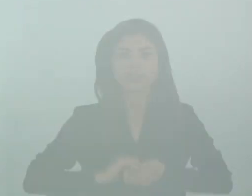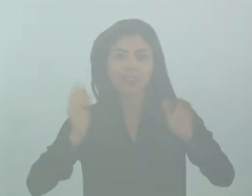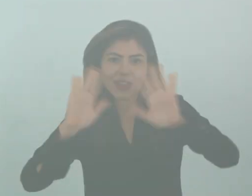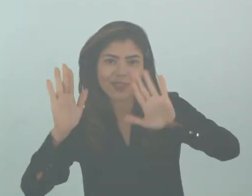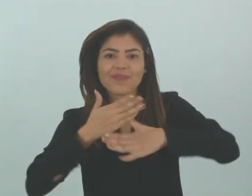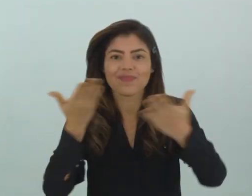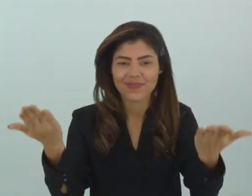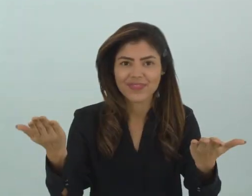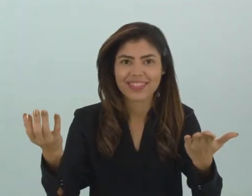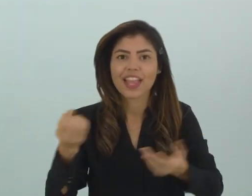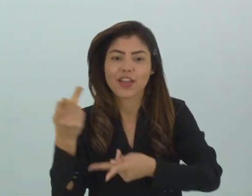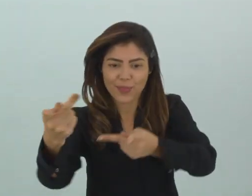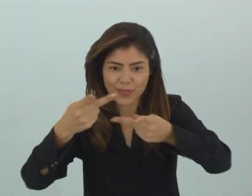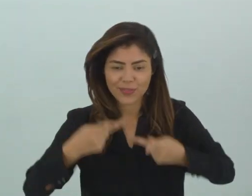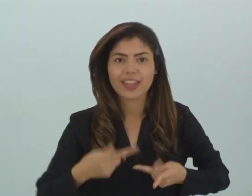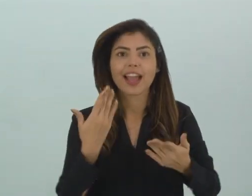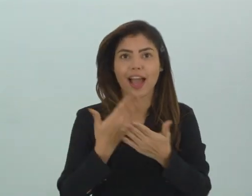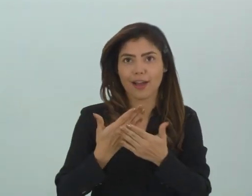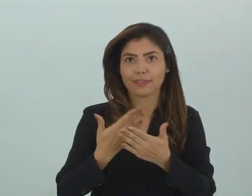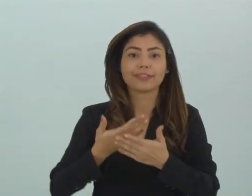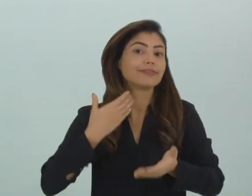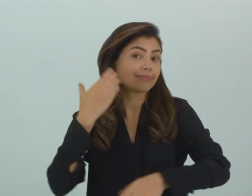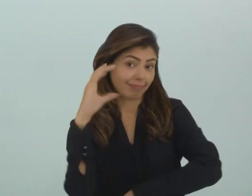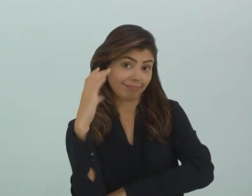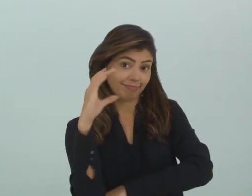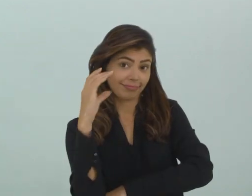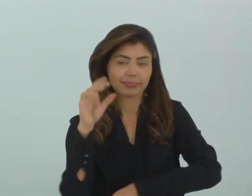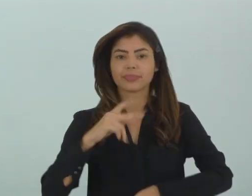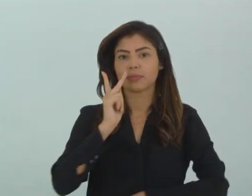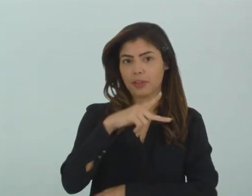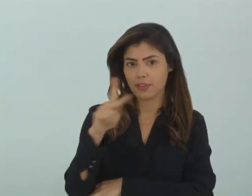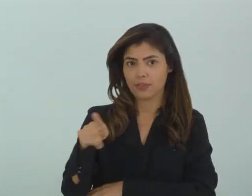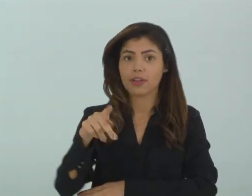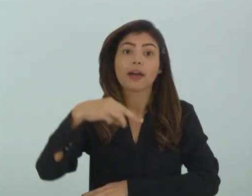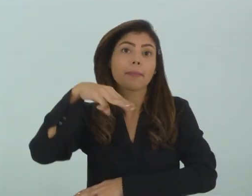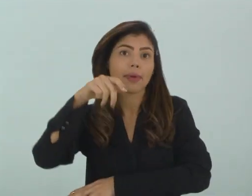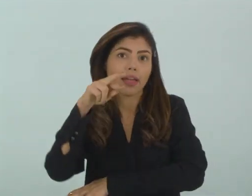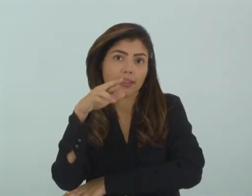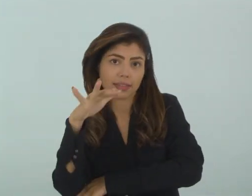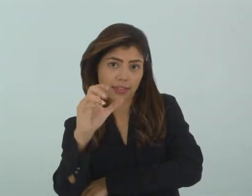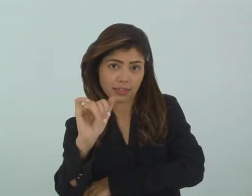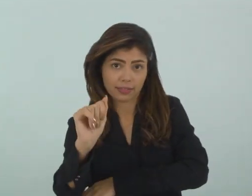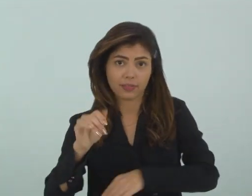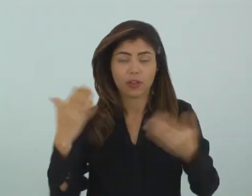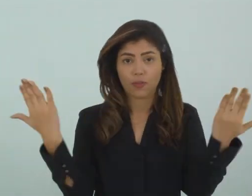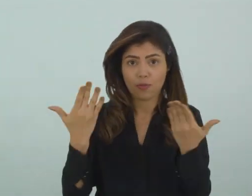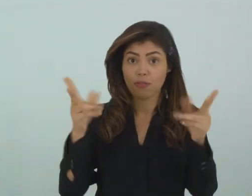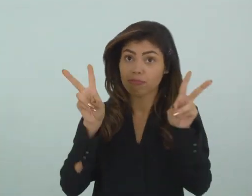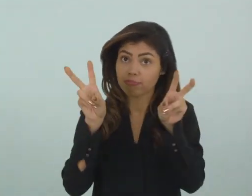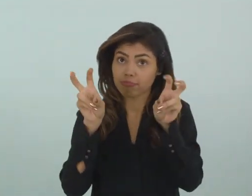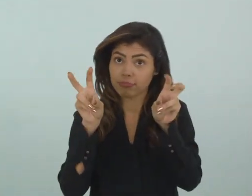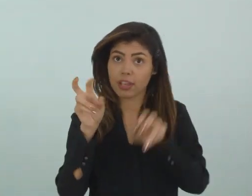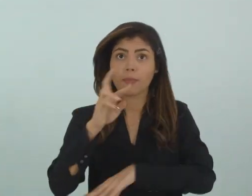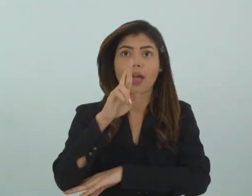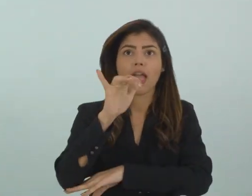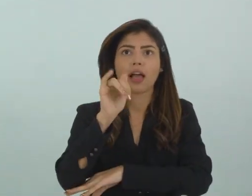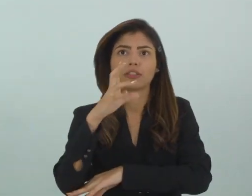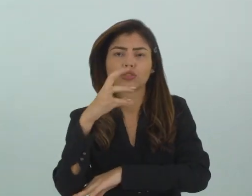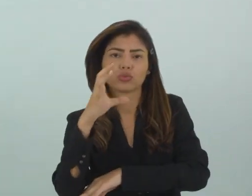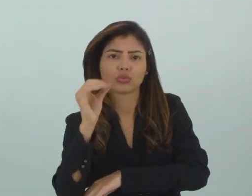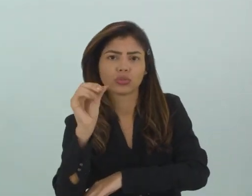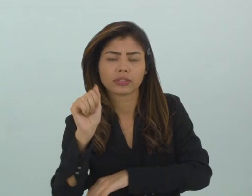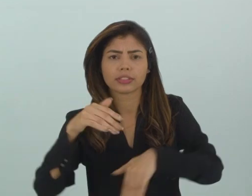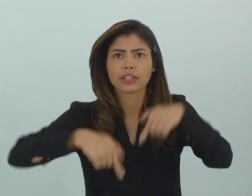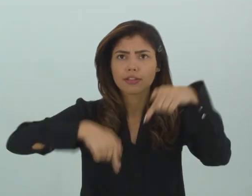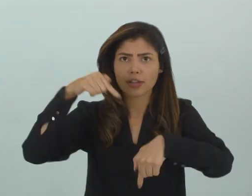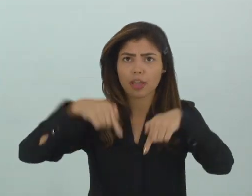Oi, pessoal! Sejam bem-vindos à aula de Ciências. Eu sou a professora Márcia e o tema da aula de hoje é reações químicas,